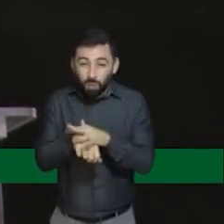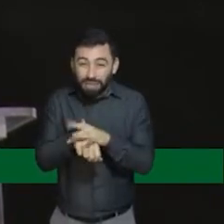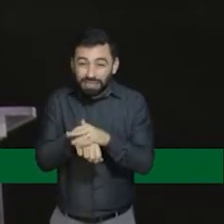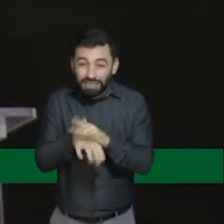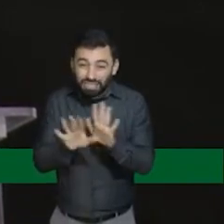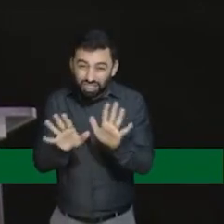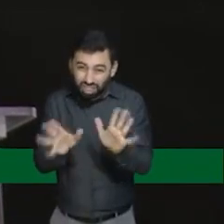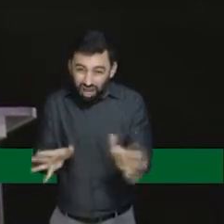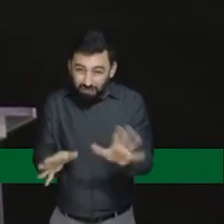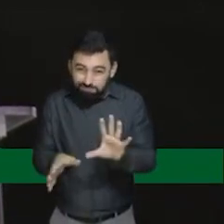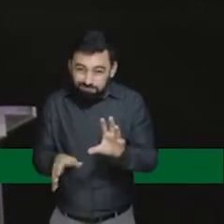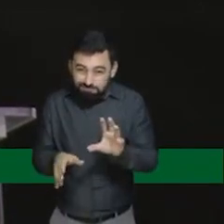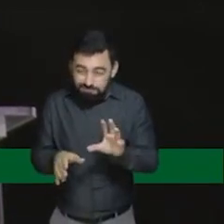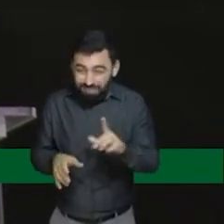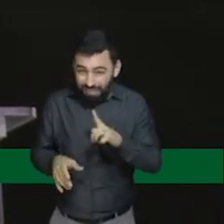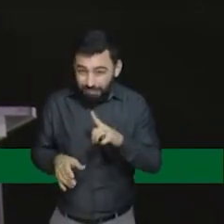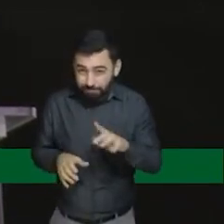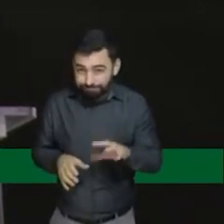instala, né,